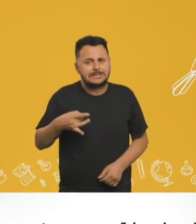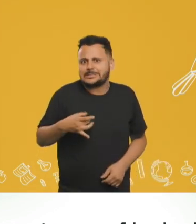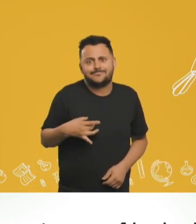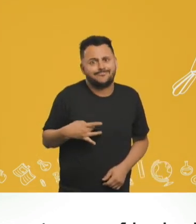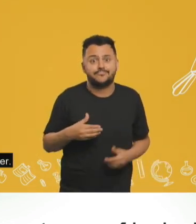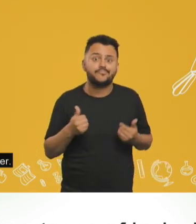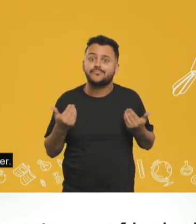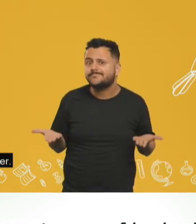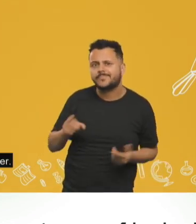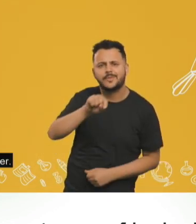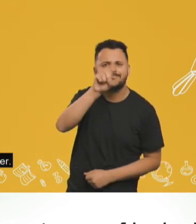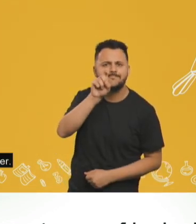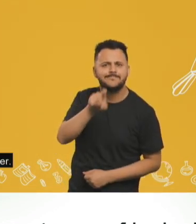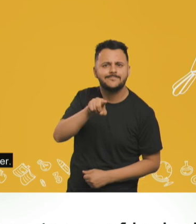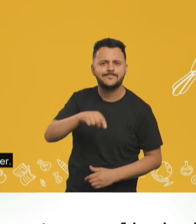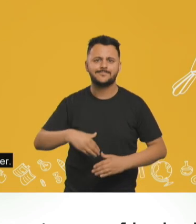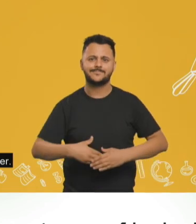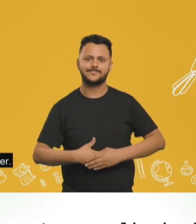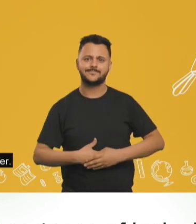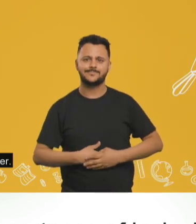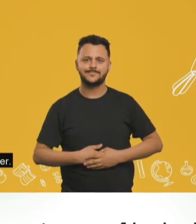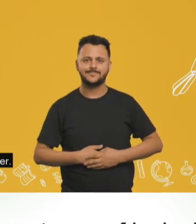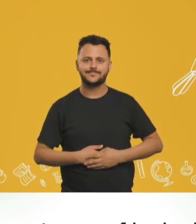alto contraste e o intérprete de Libras.